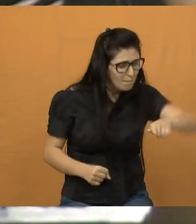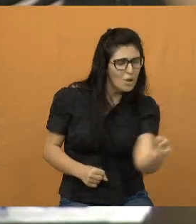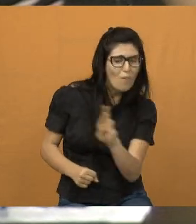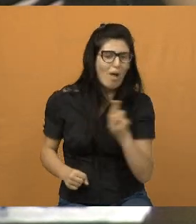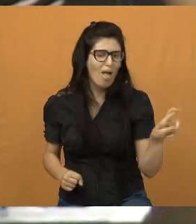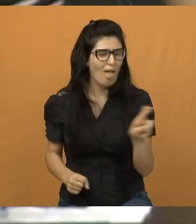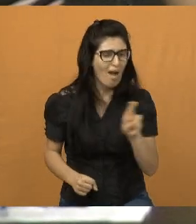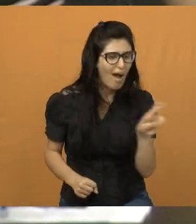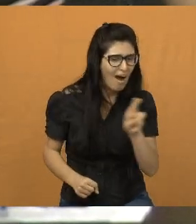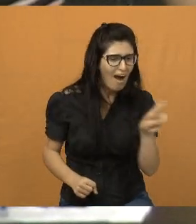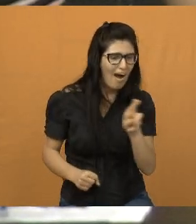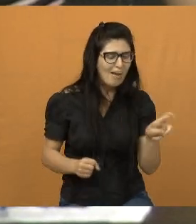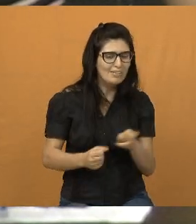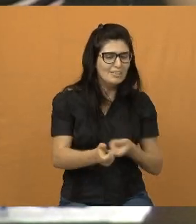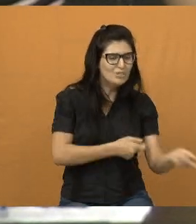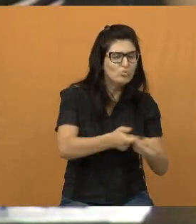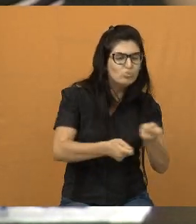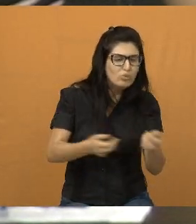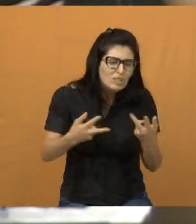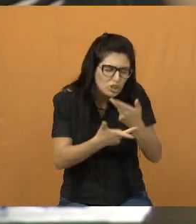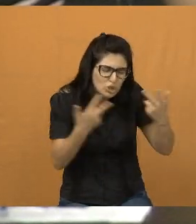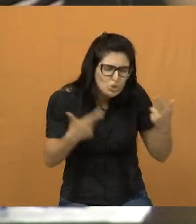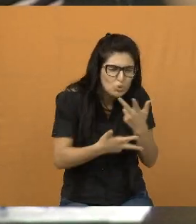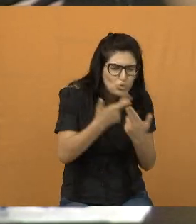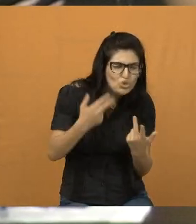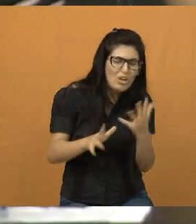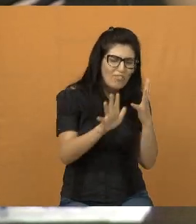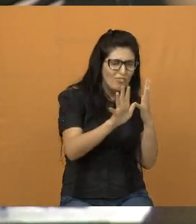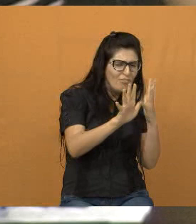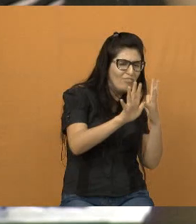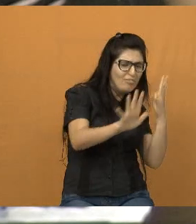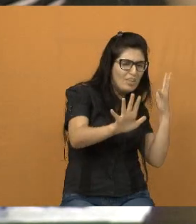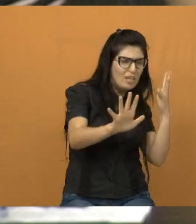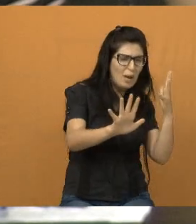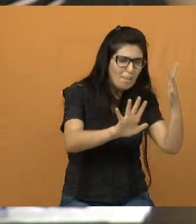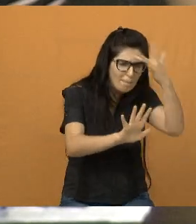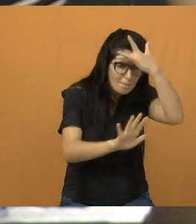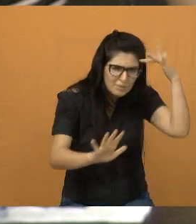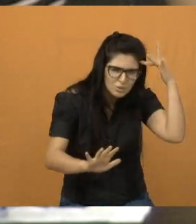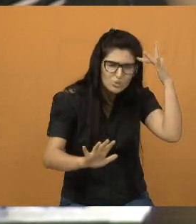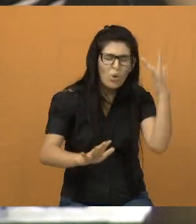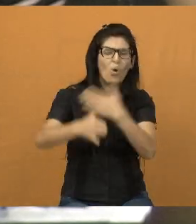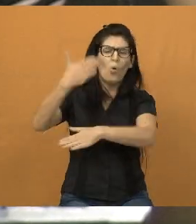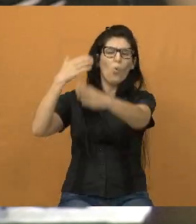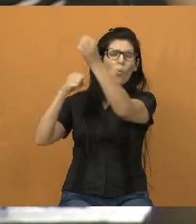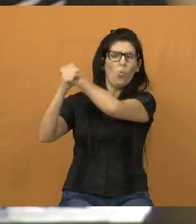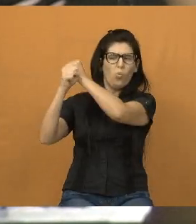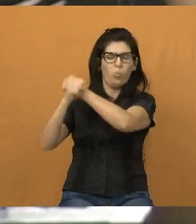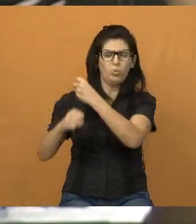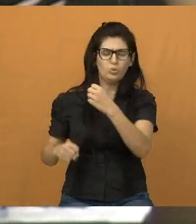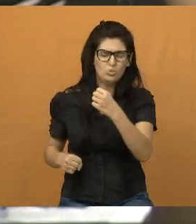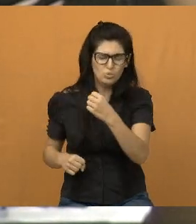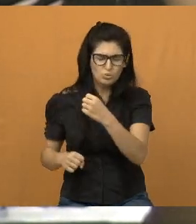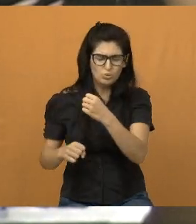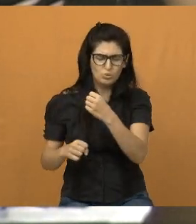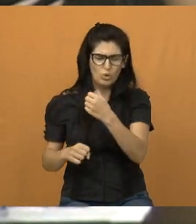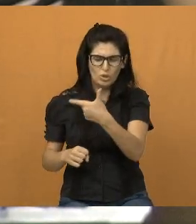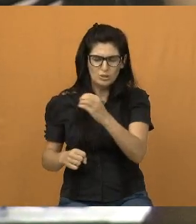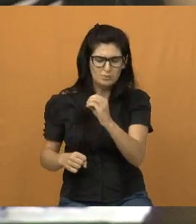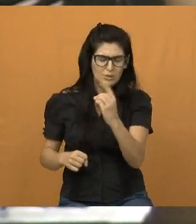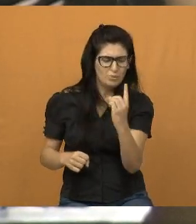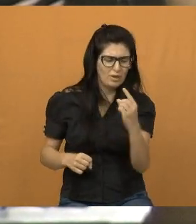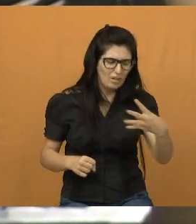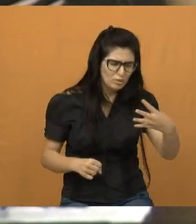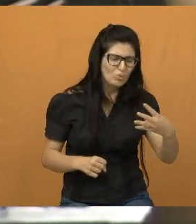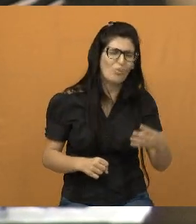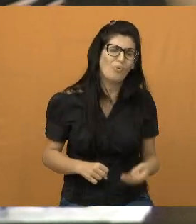5.700.000, distribuído entre as cirurgias que estão na fila, né? Algumas desde 2014, como foi a história dos